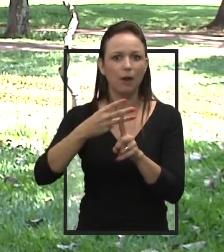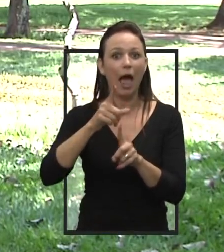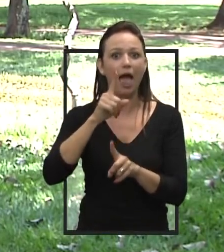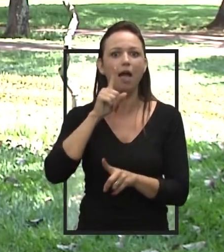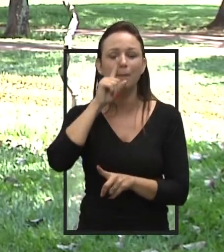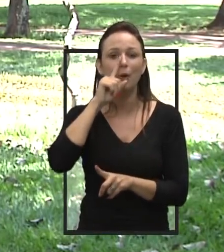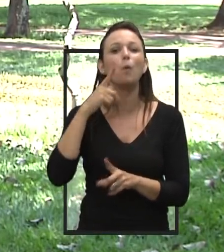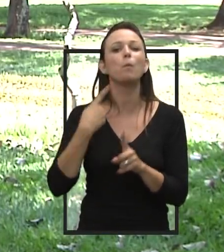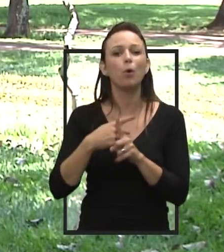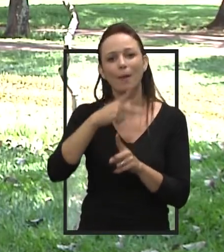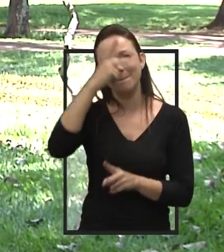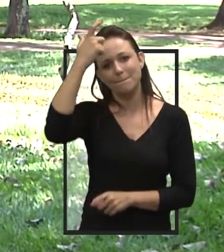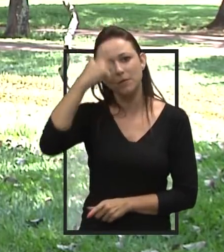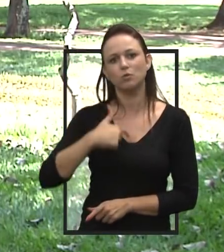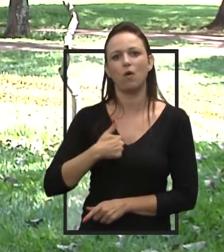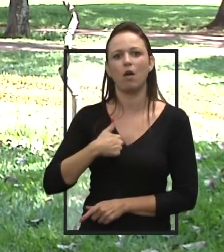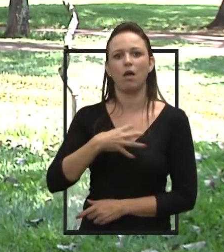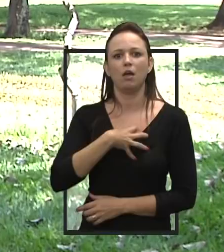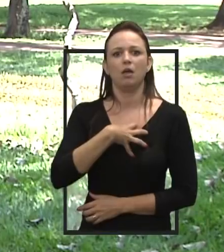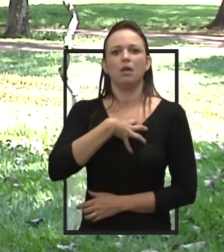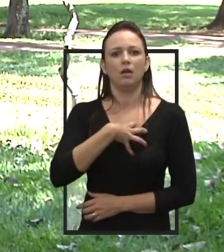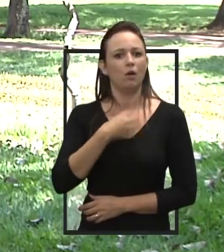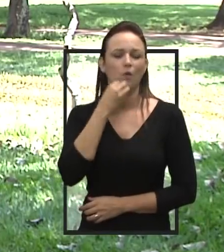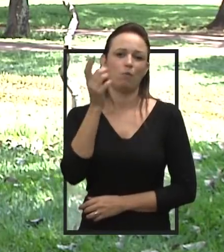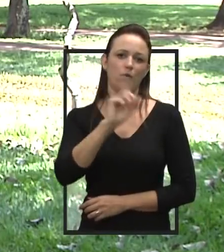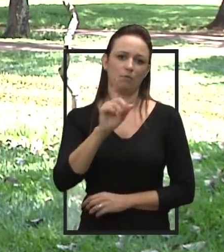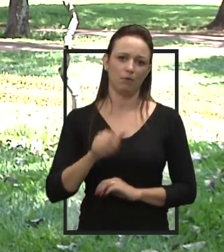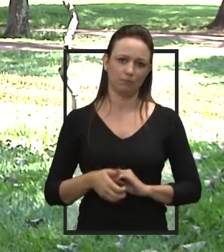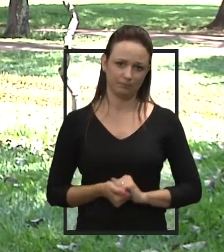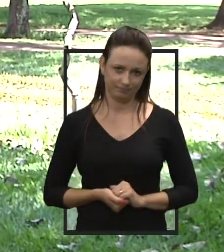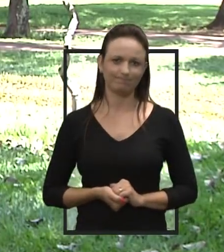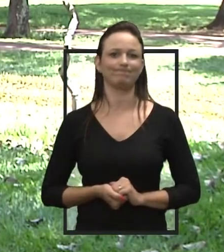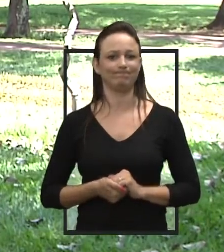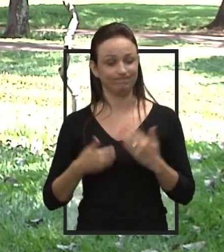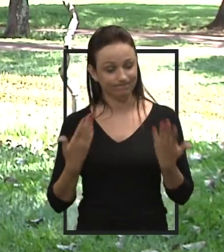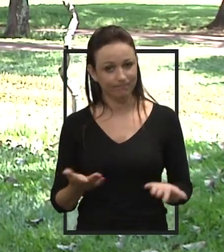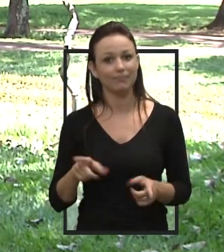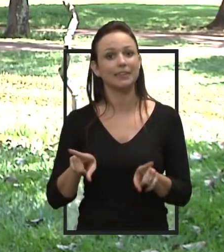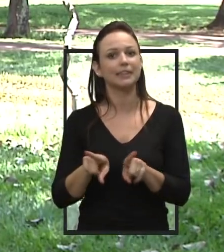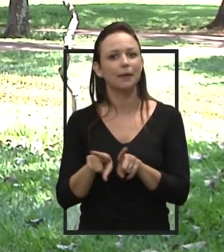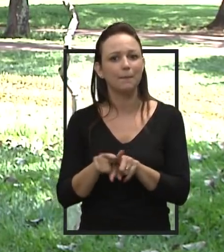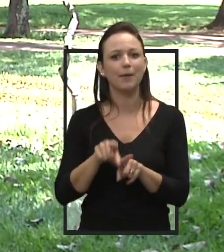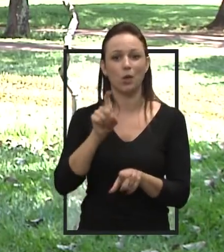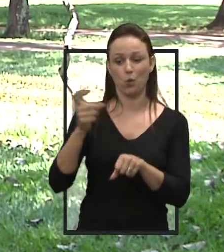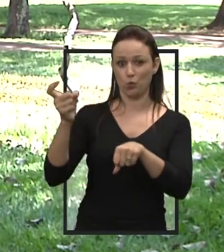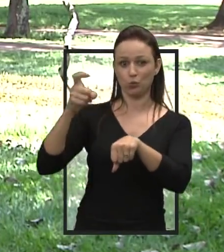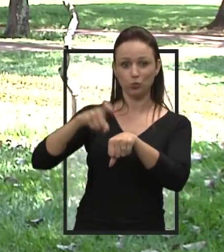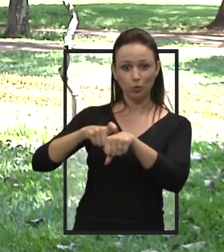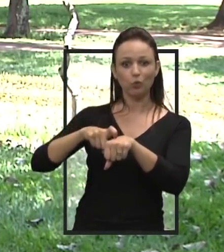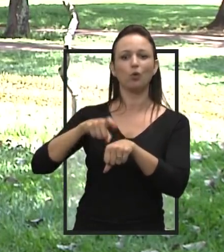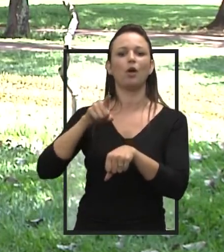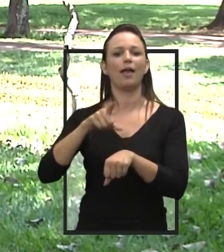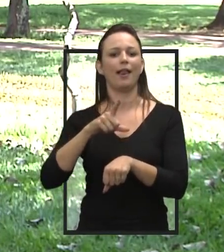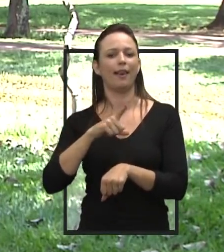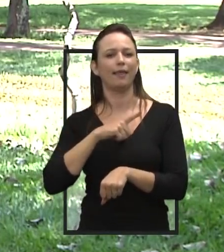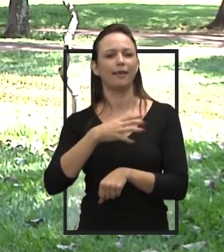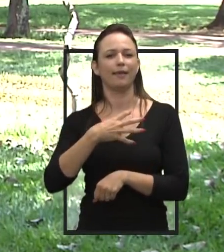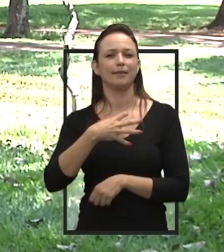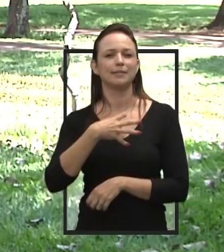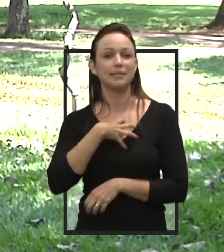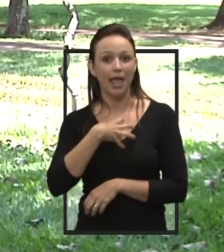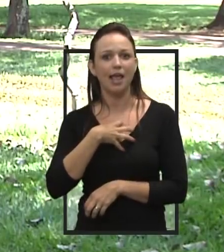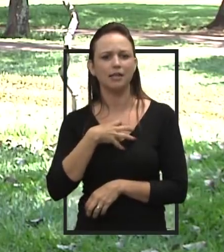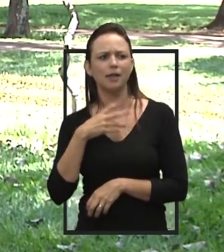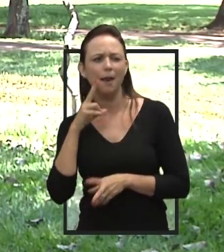já começa a fazer mal para o ser humano também. Então não adianta fazer isso aí. Sem contar que o escorpião, ele sente